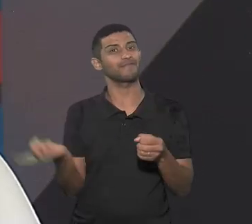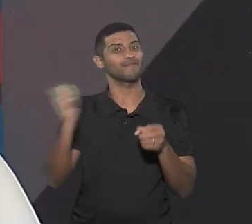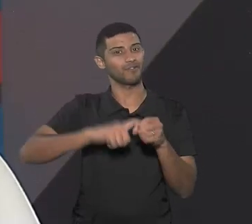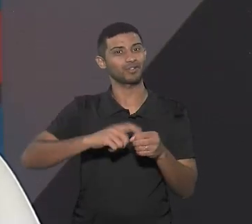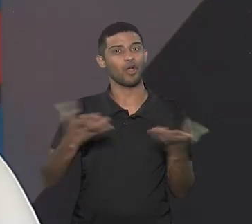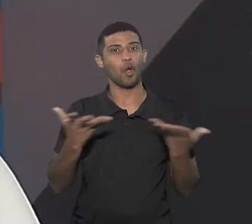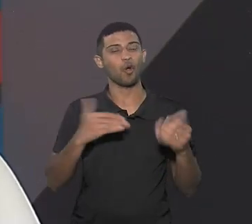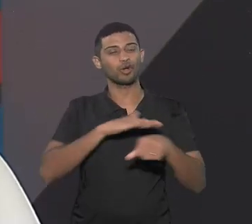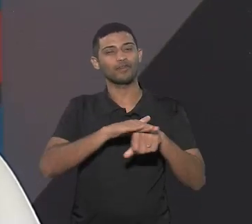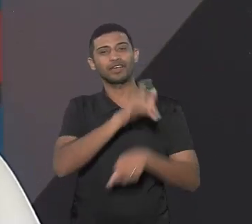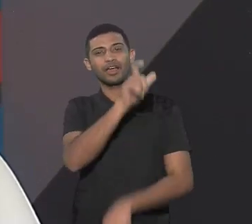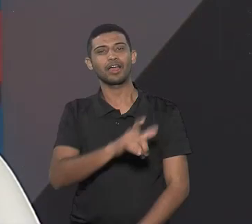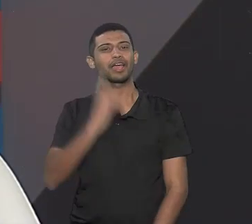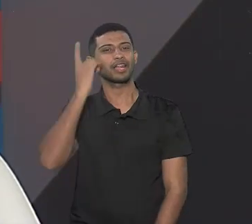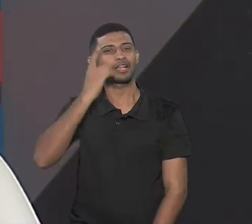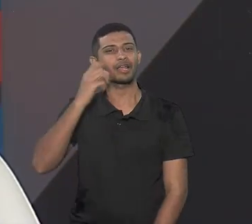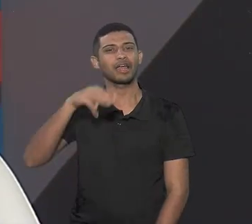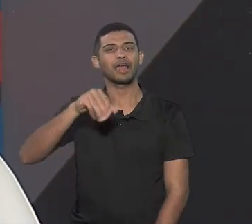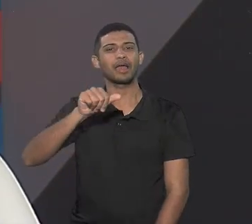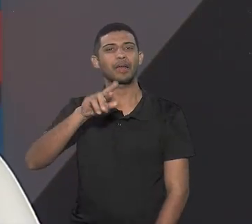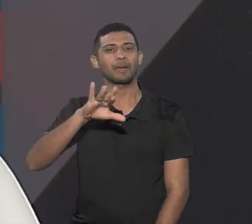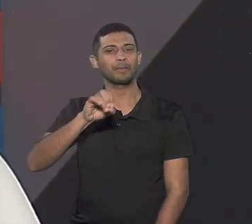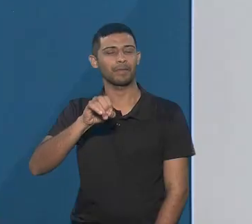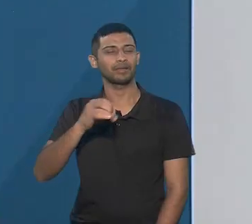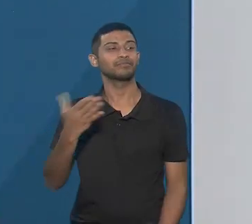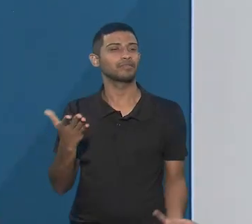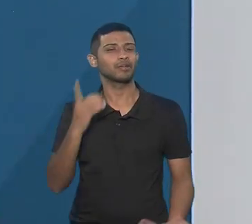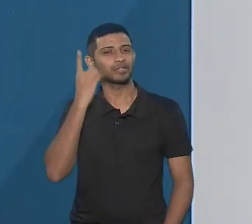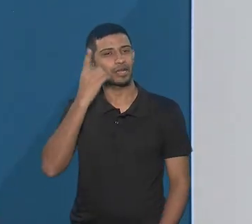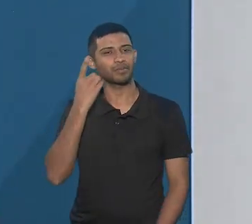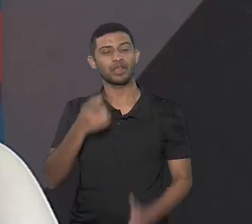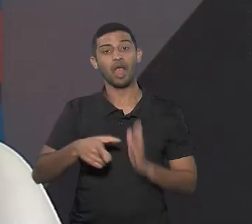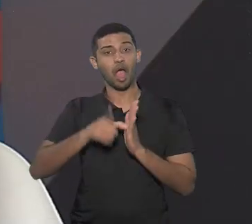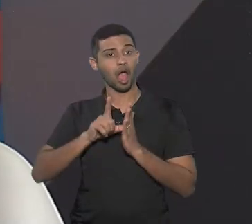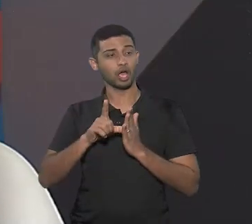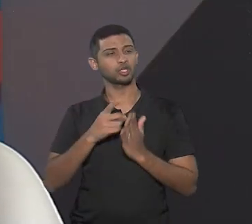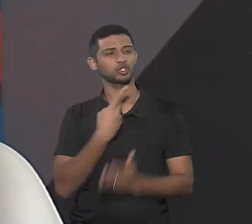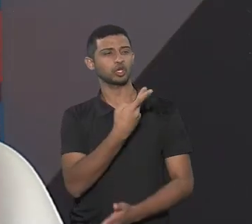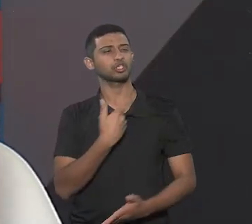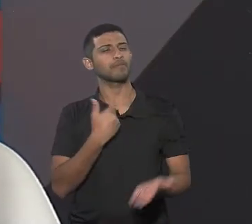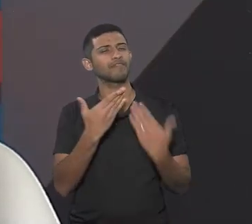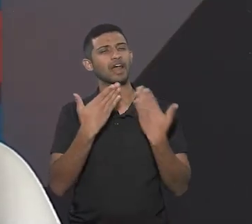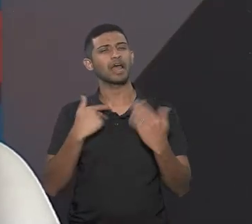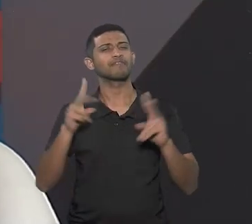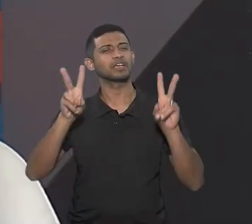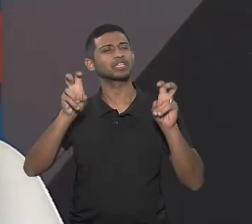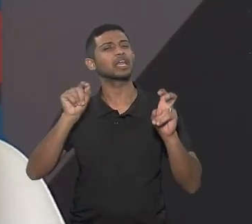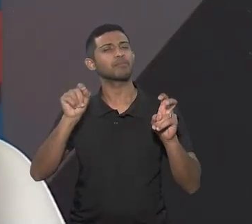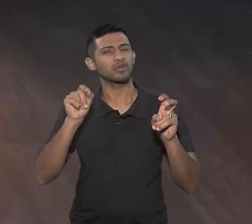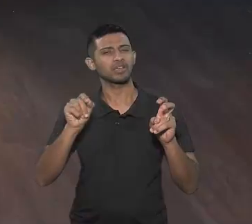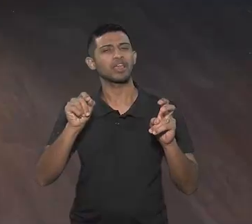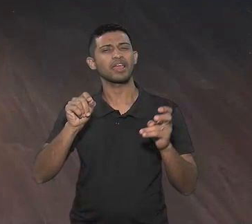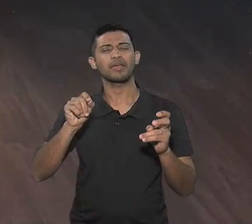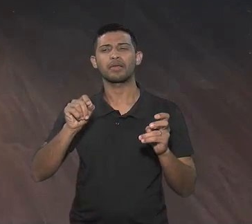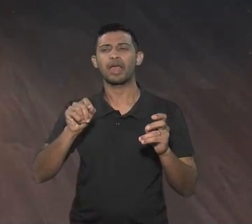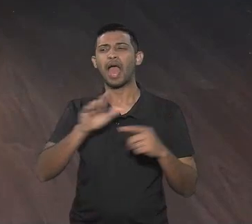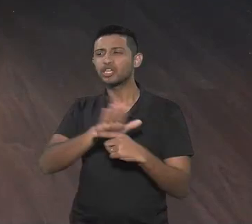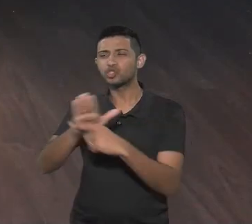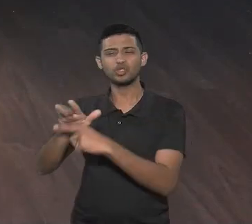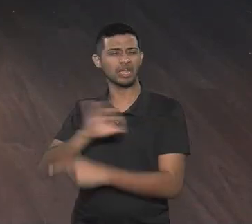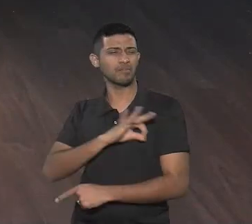O Alerj Entrevista está de volta conversando hoje com o deputado Márcio Gualberto. Deputado, no bloco anterior nós falávamos